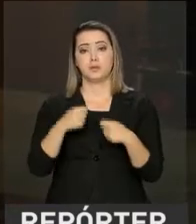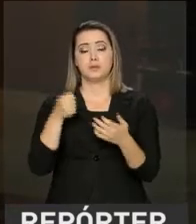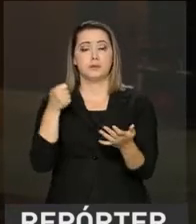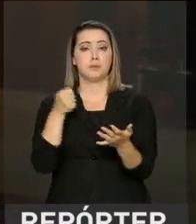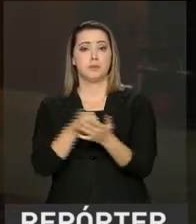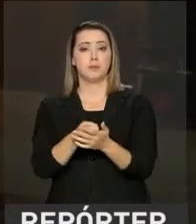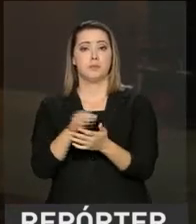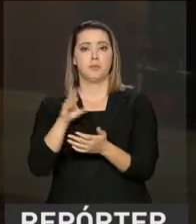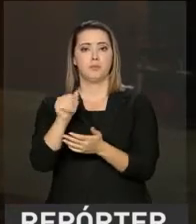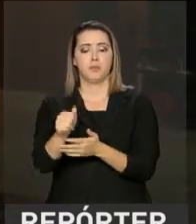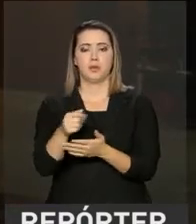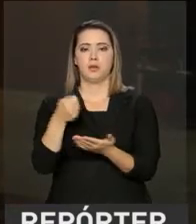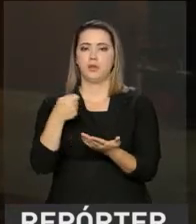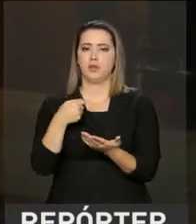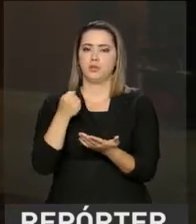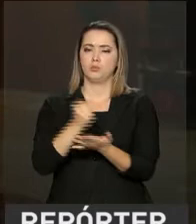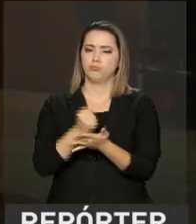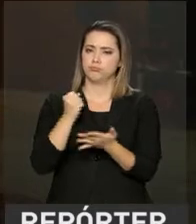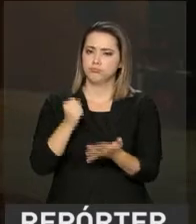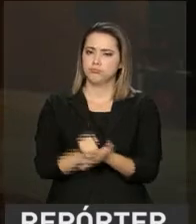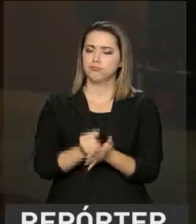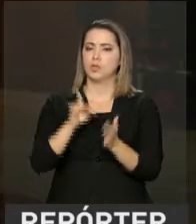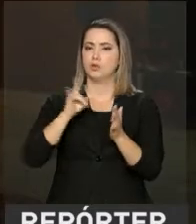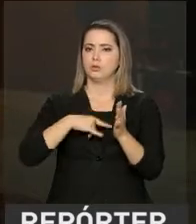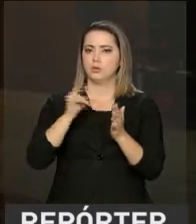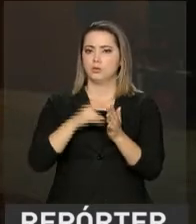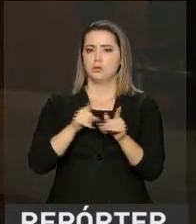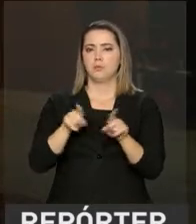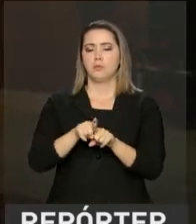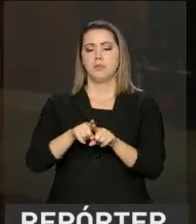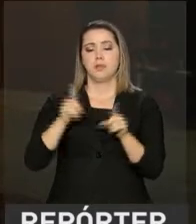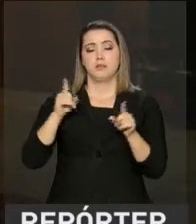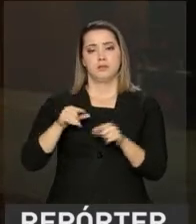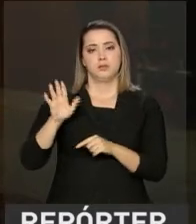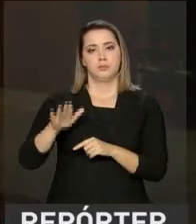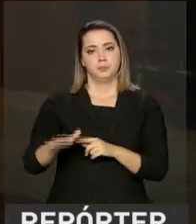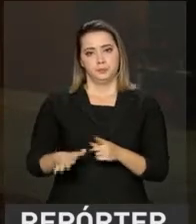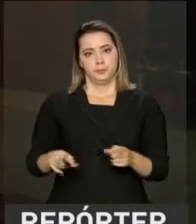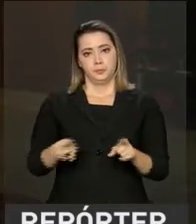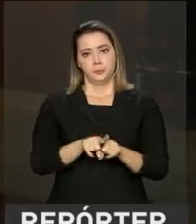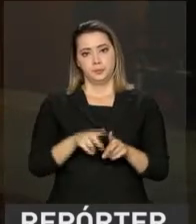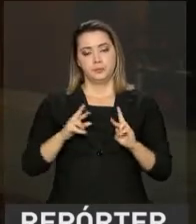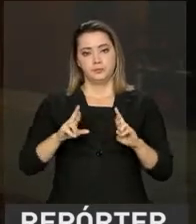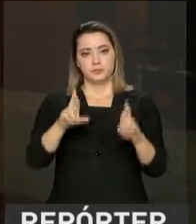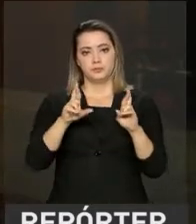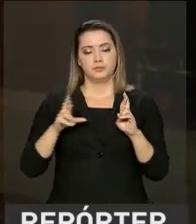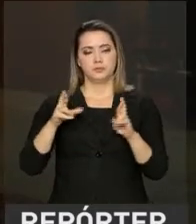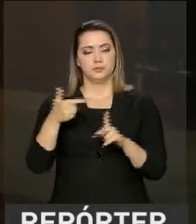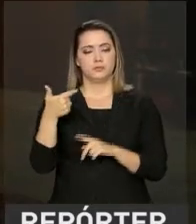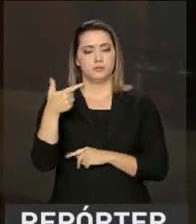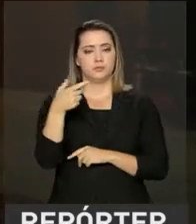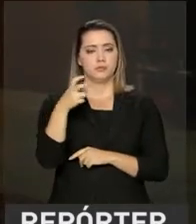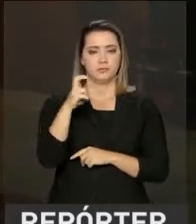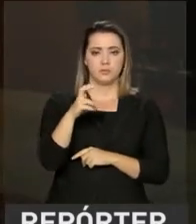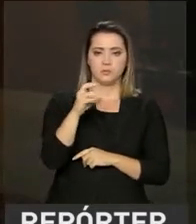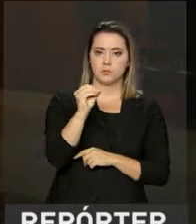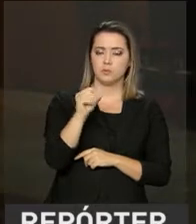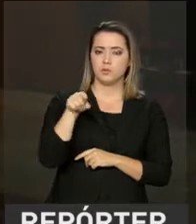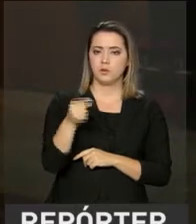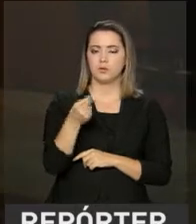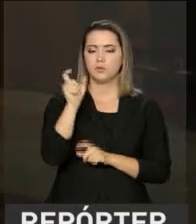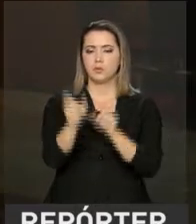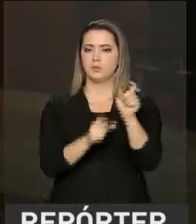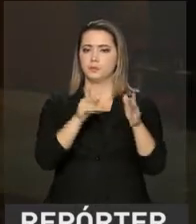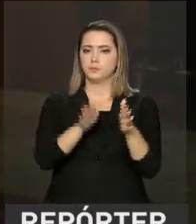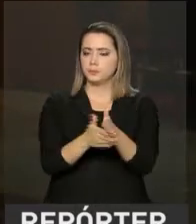os custos da regularização mas vai ter direito a desconto a expectativa é que cerca de 150 mil famílias de baixa